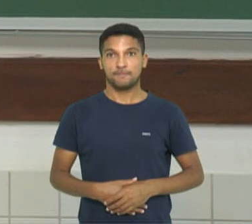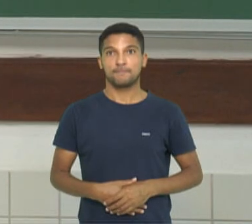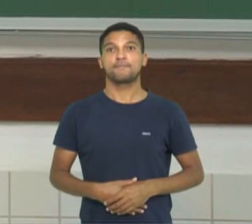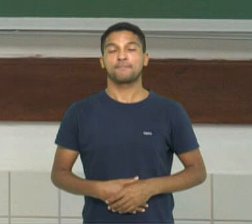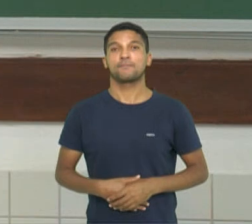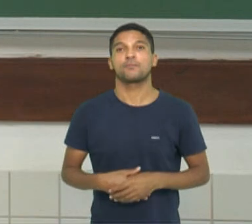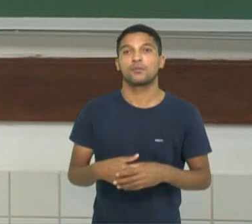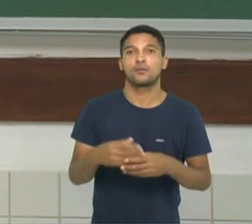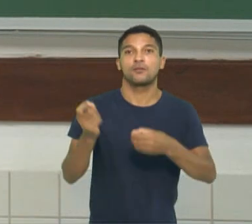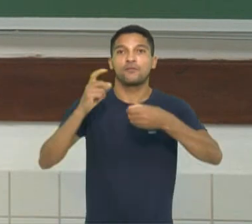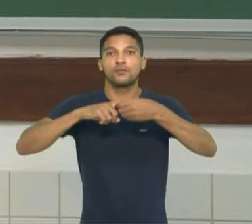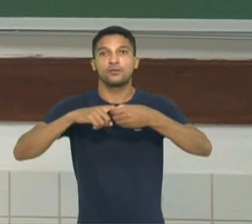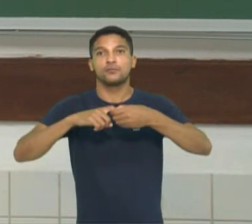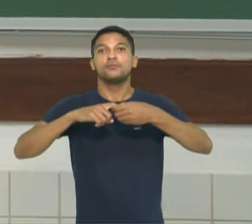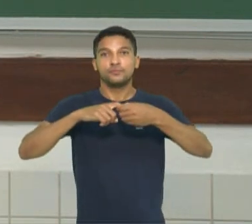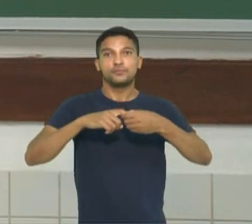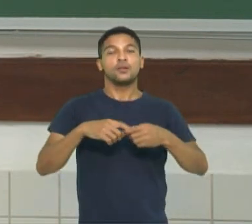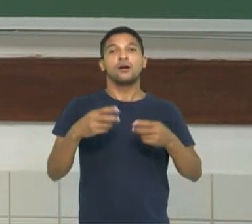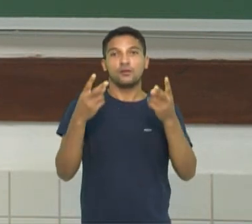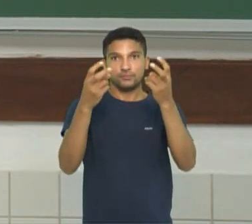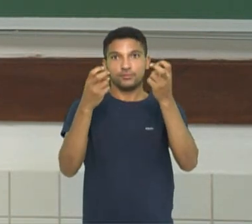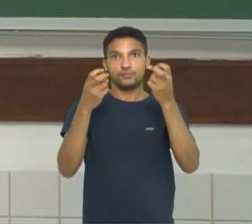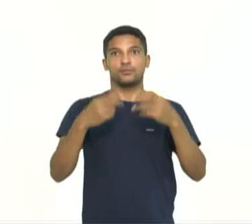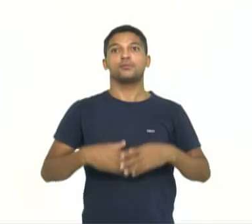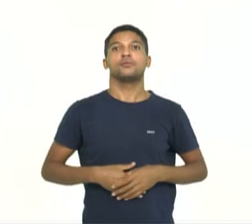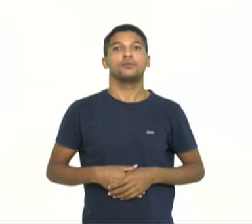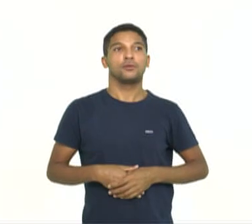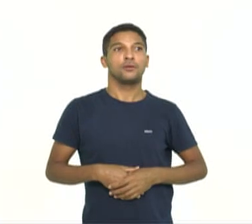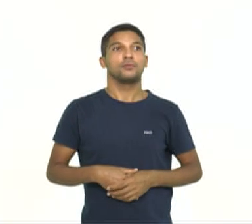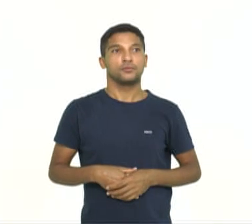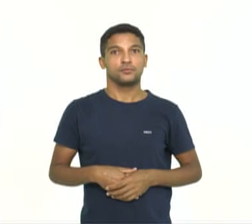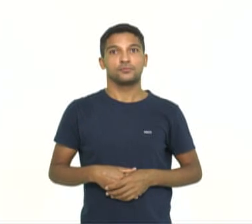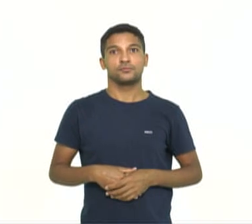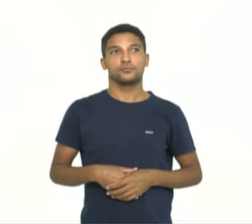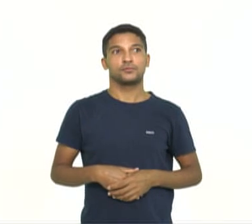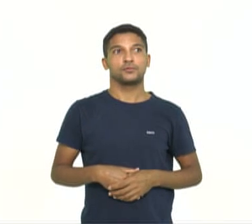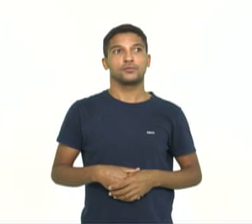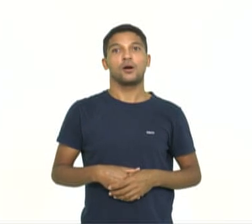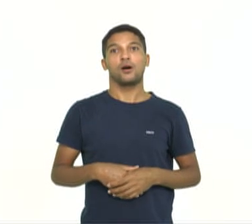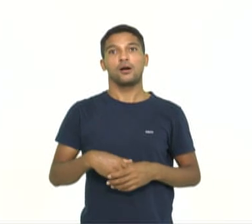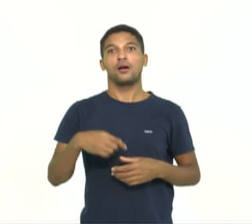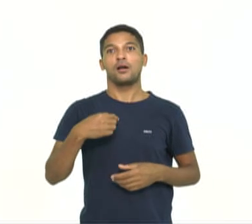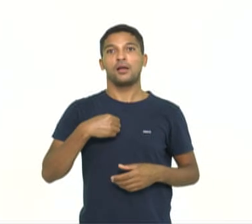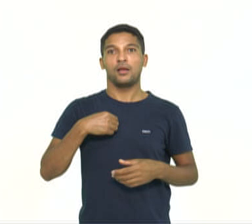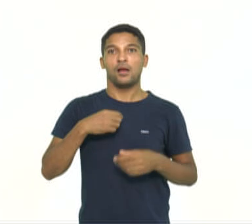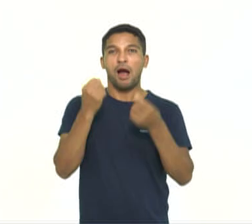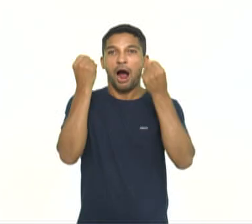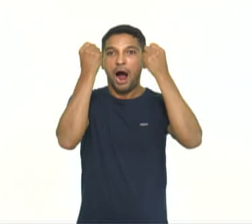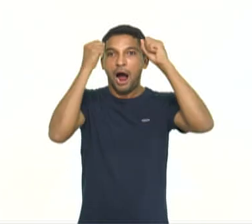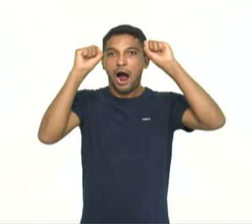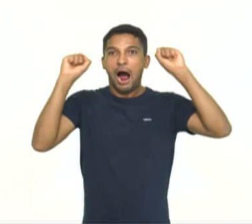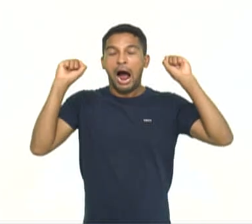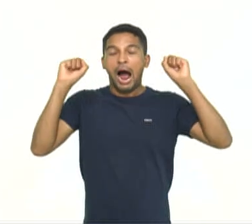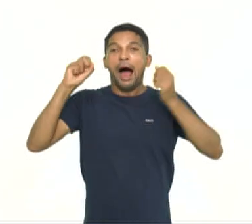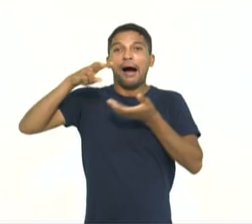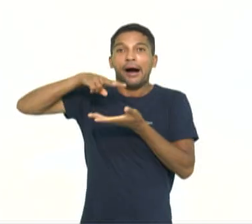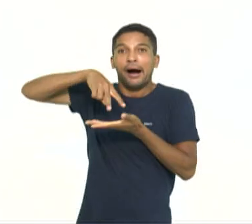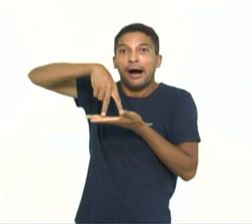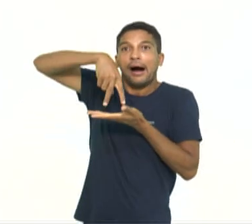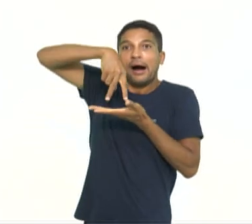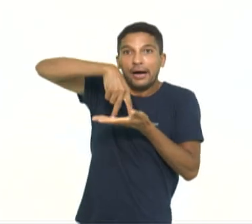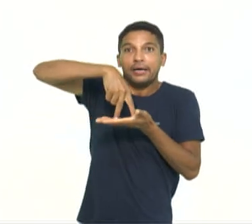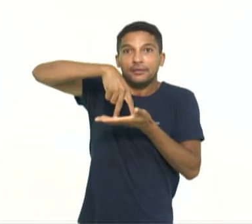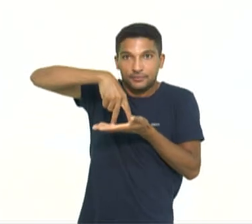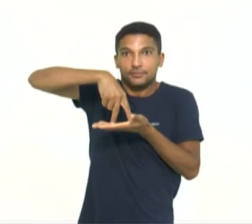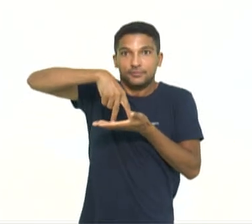E aí, galera, retornando então, observem lá. Então, para o primeiro exemplo, né, eu levantei e tomei café com pão. Acrescentei a